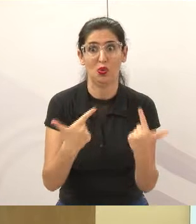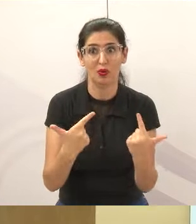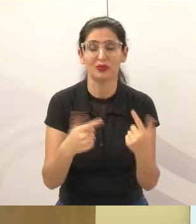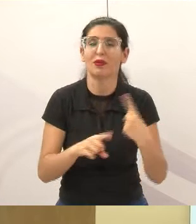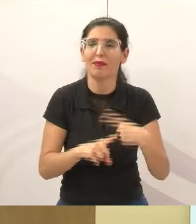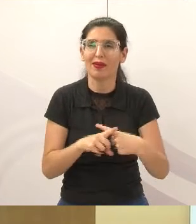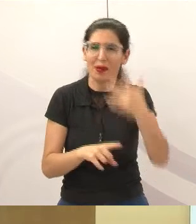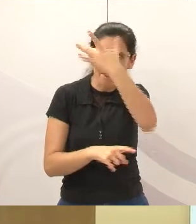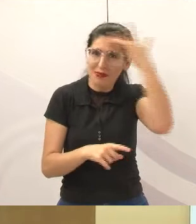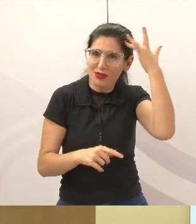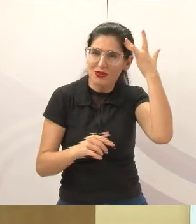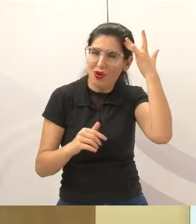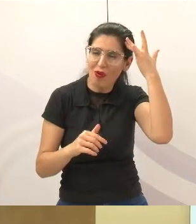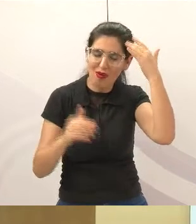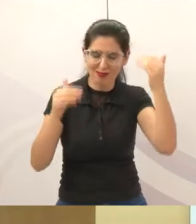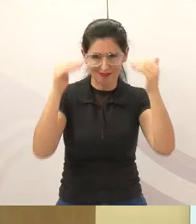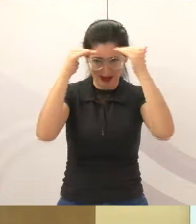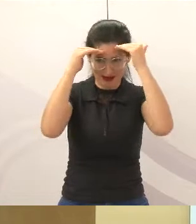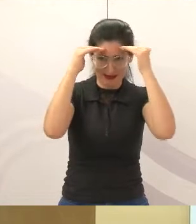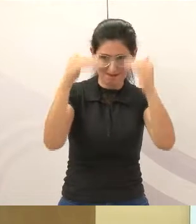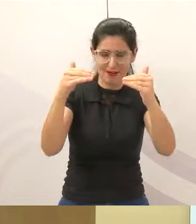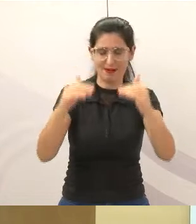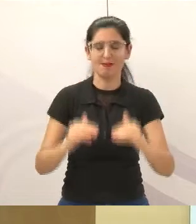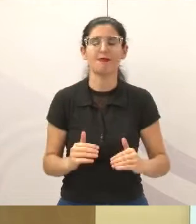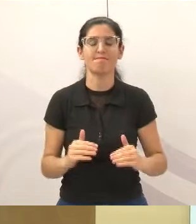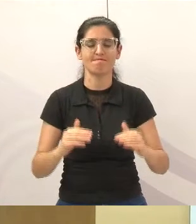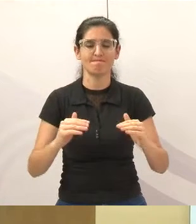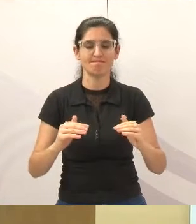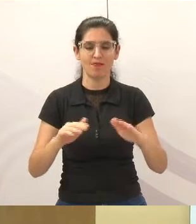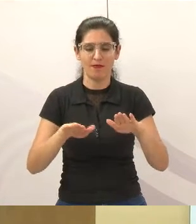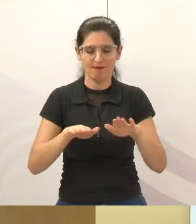isolamento social que está próximo a acontecer.